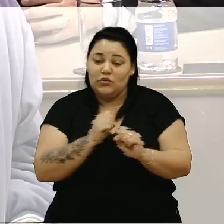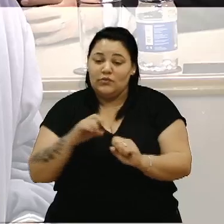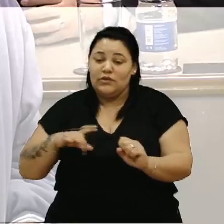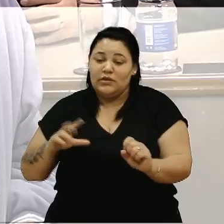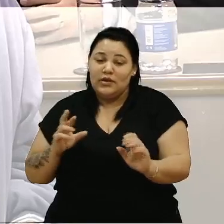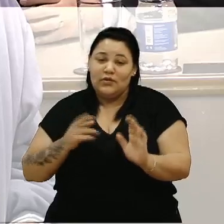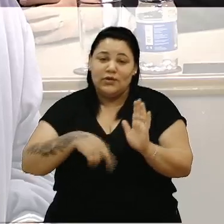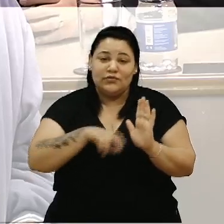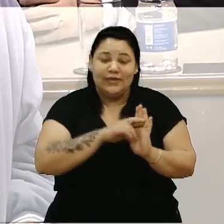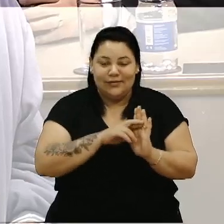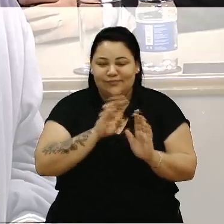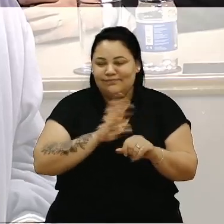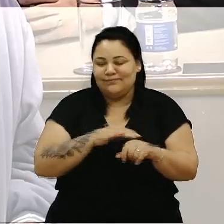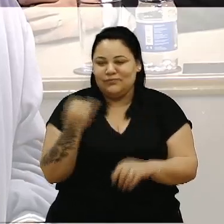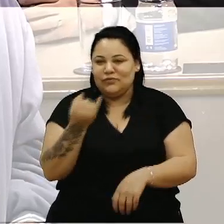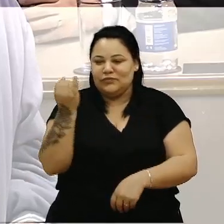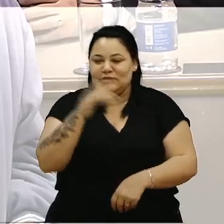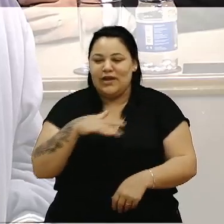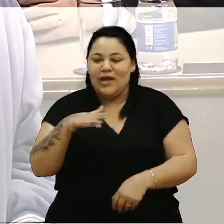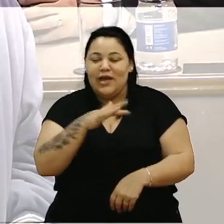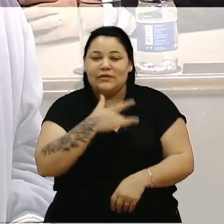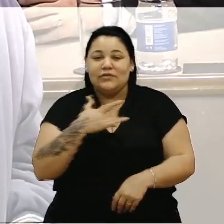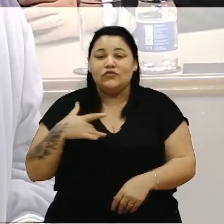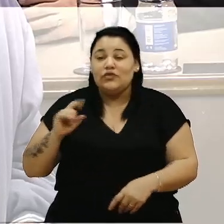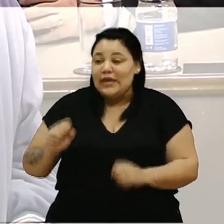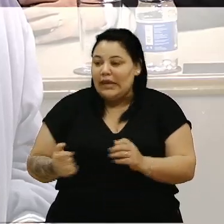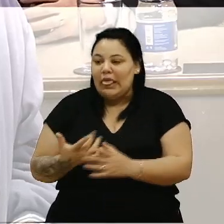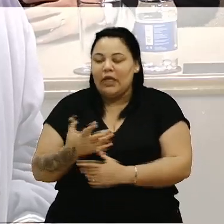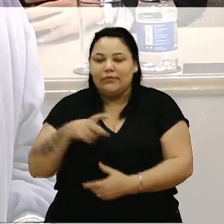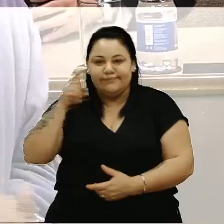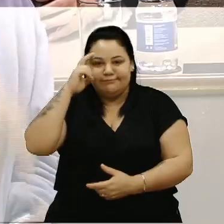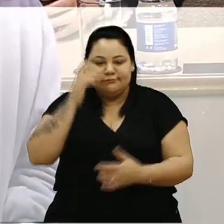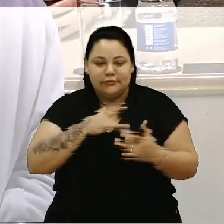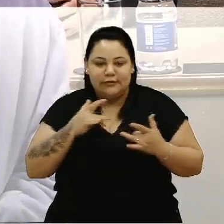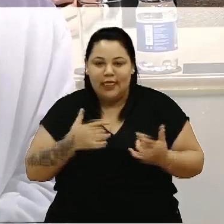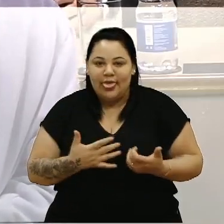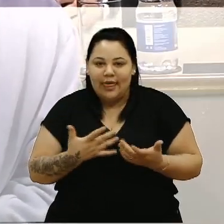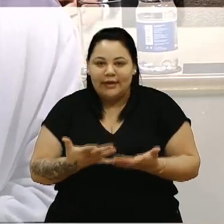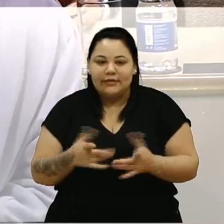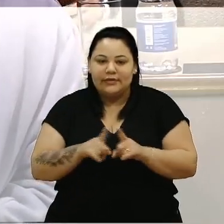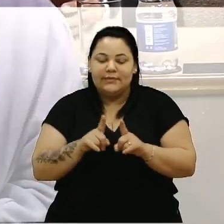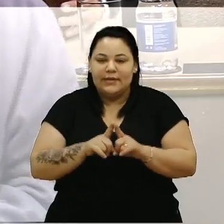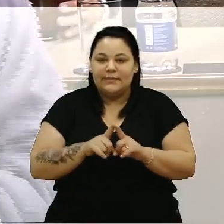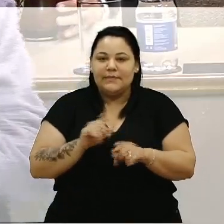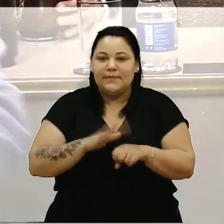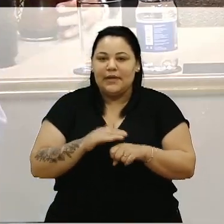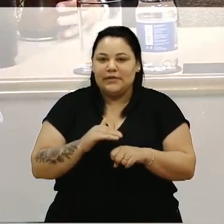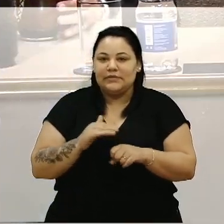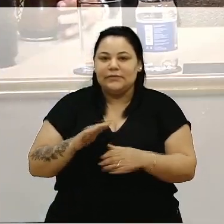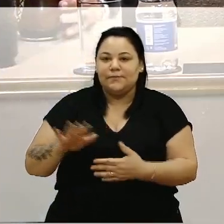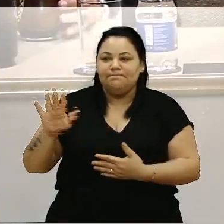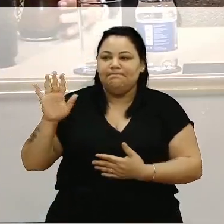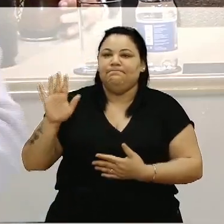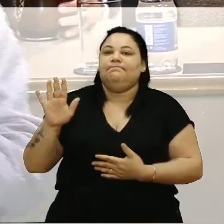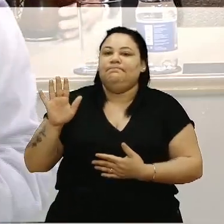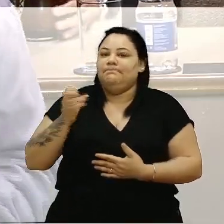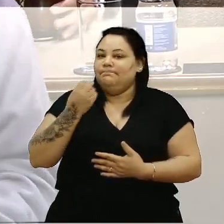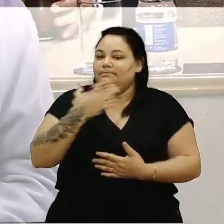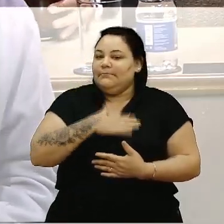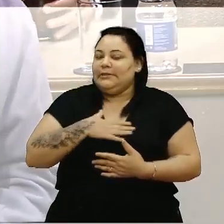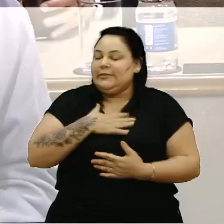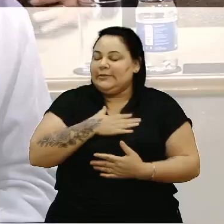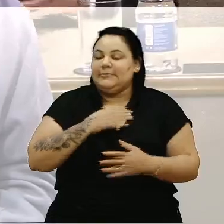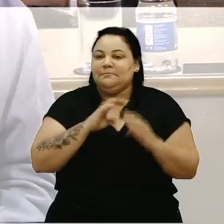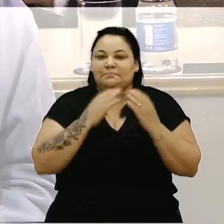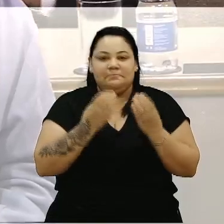significativos na área da saúde e promover uma cultura de solidariedade e comprometimento com o bem-estar da